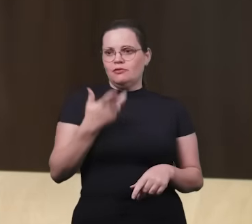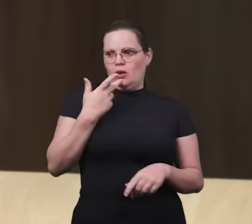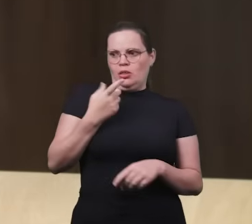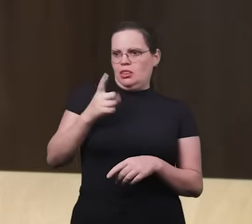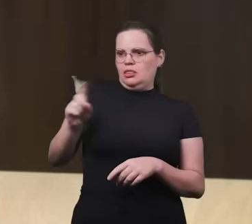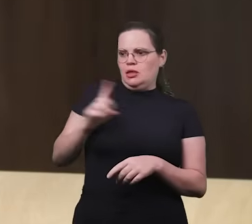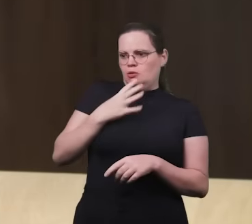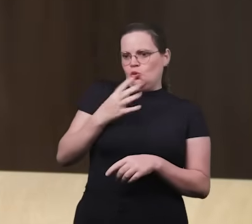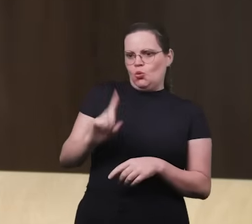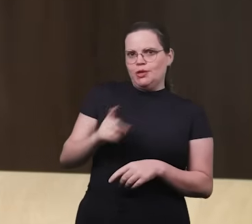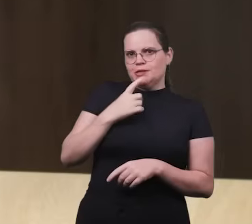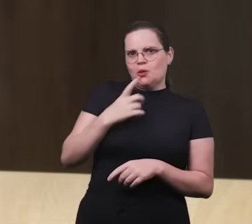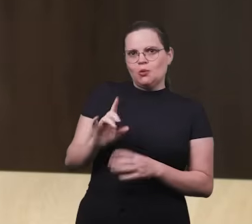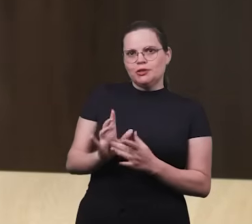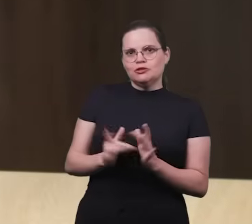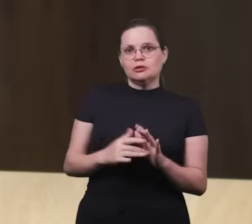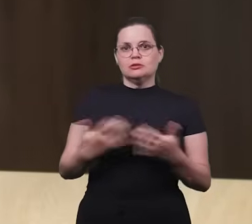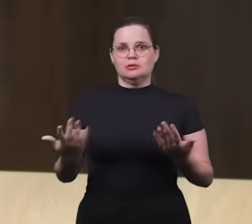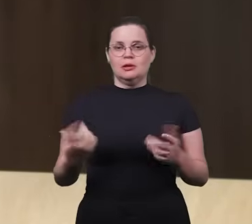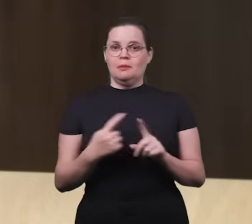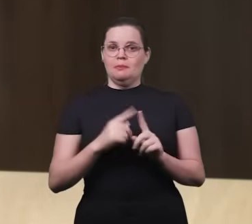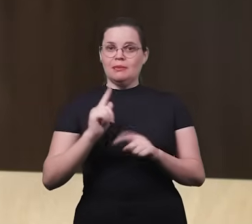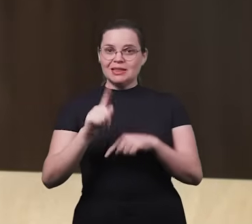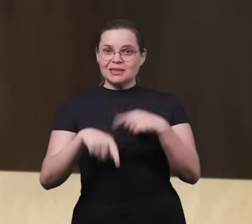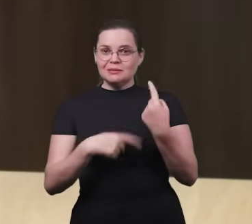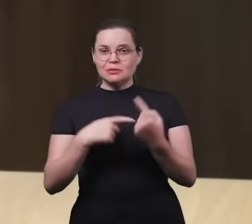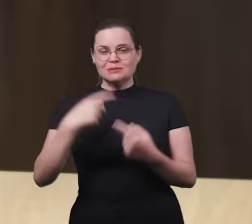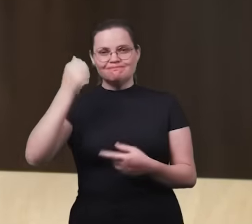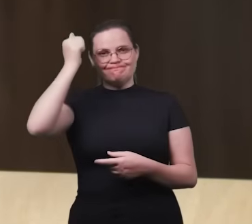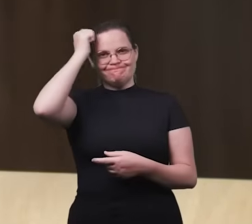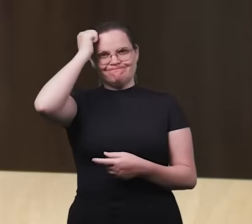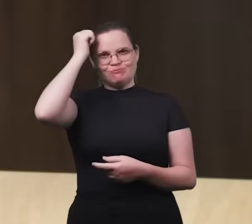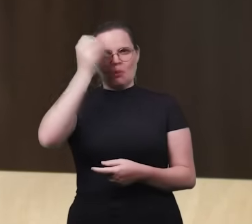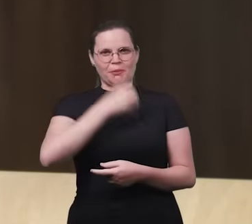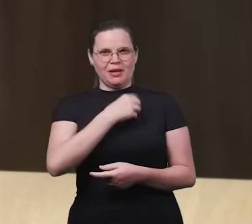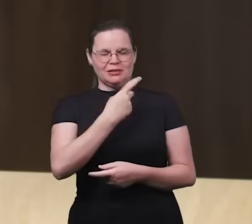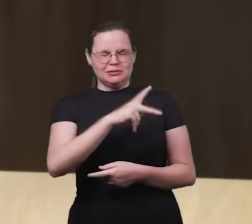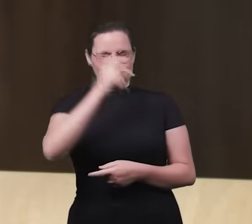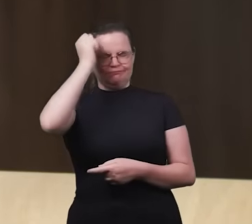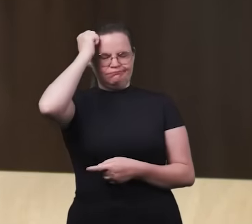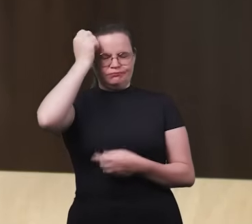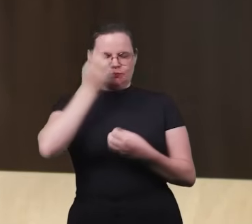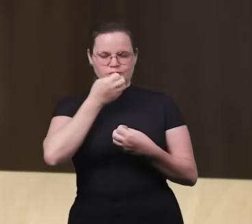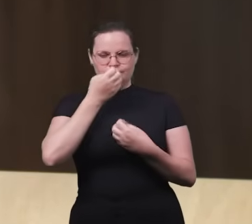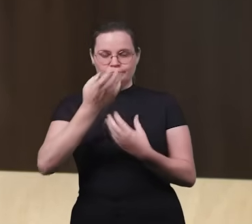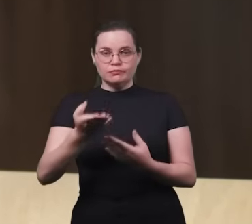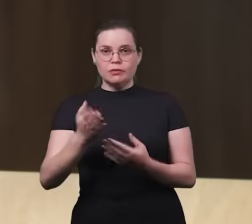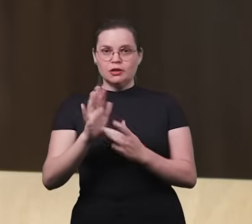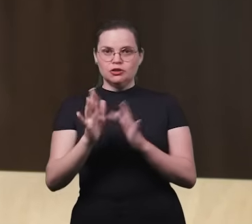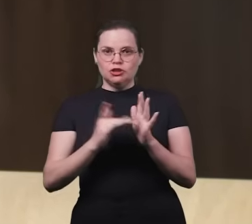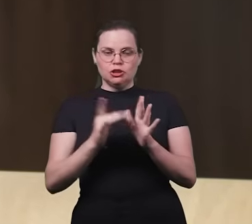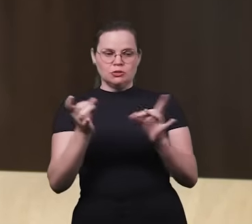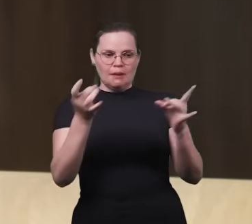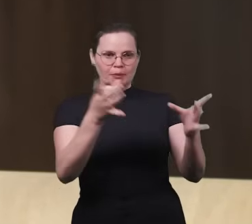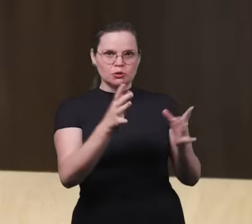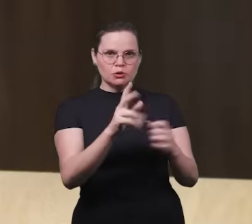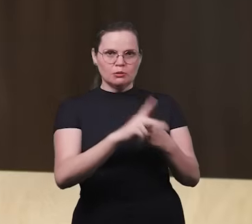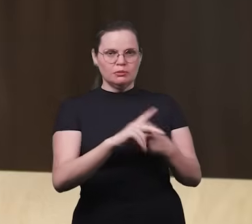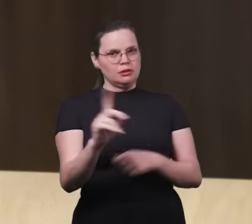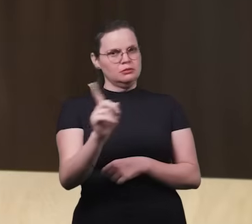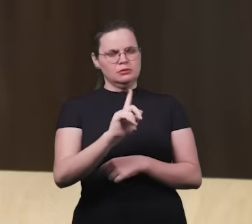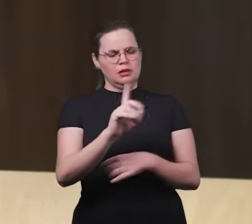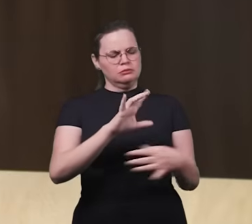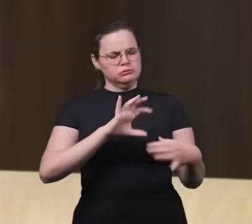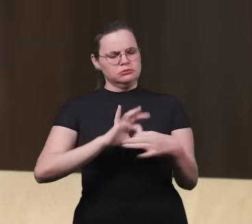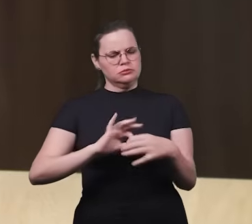se arrependeu e confessou os seus pecados, Jesus, ele não excluiu Pedro, muito pelo contrário,